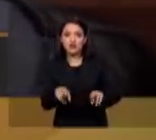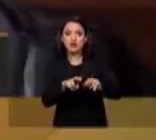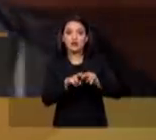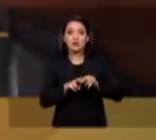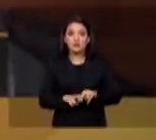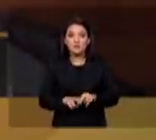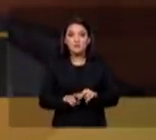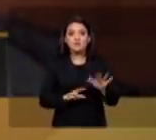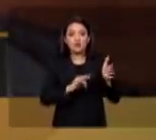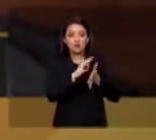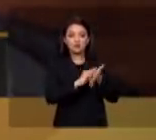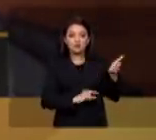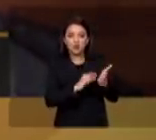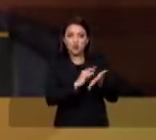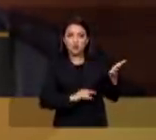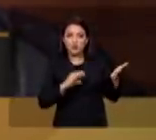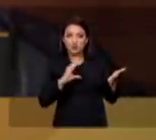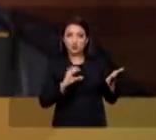respectivas contrarrazões,